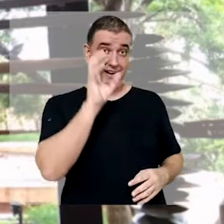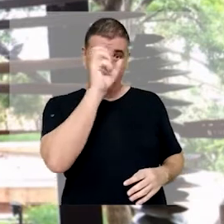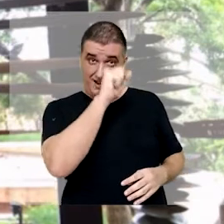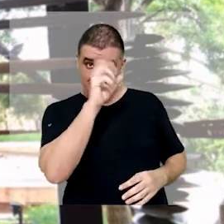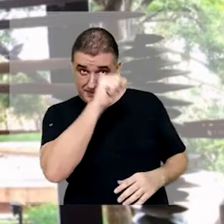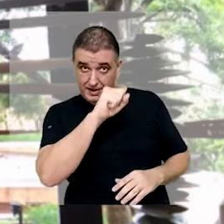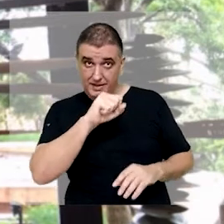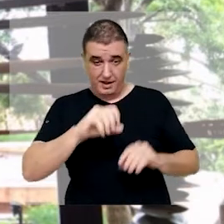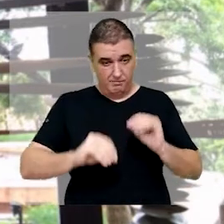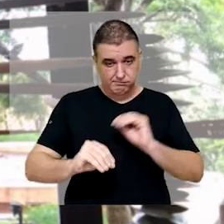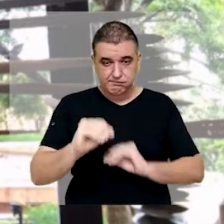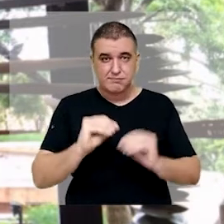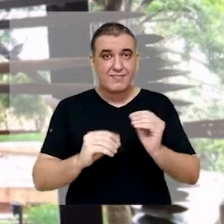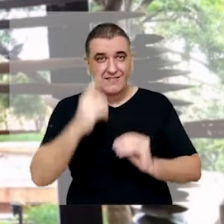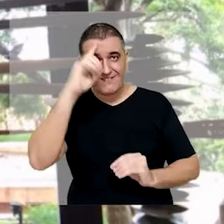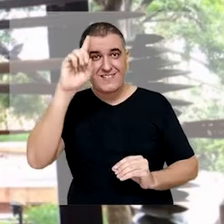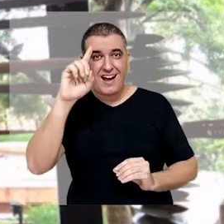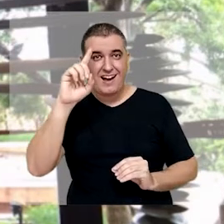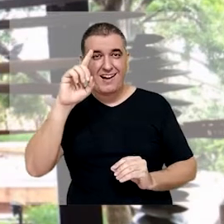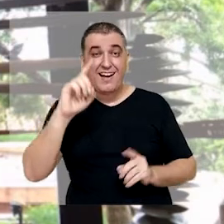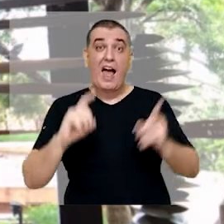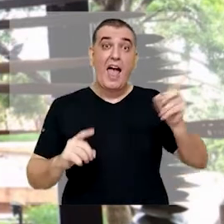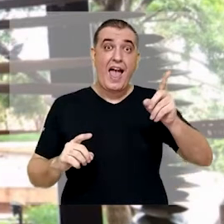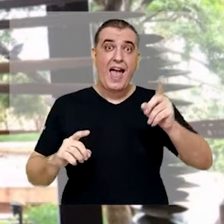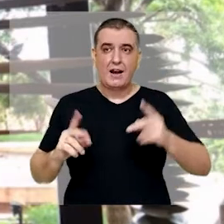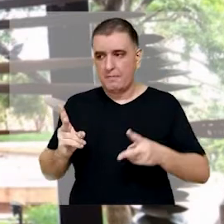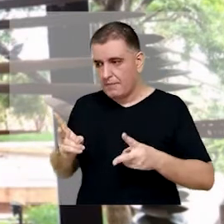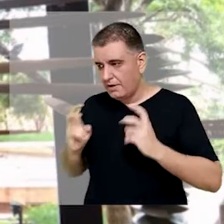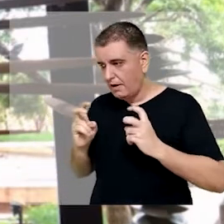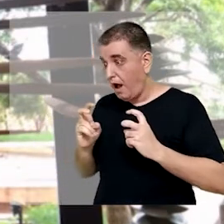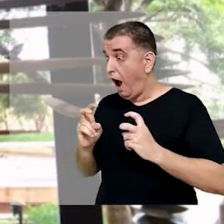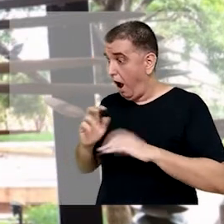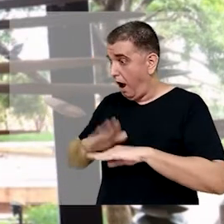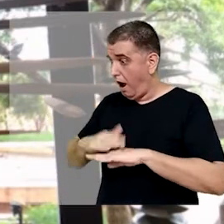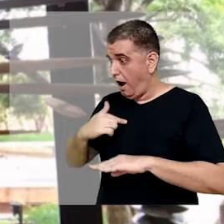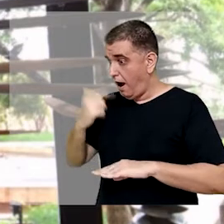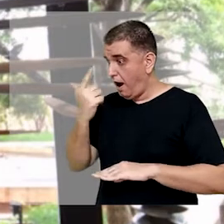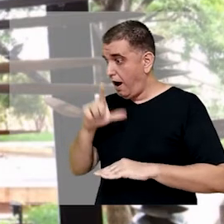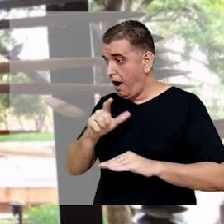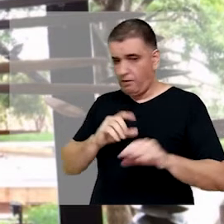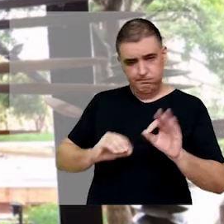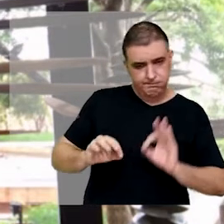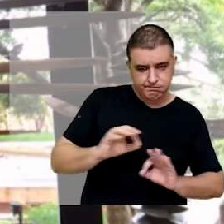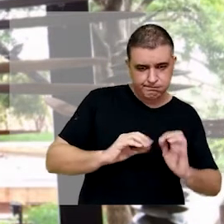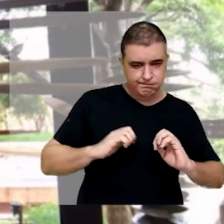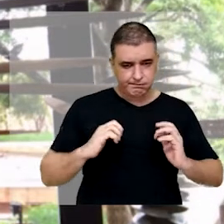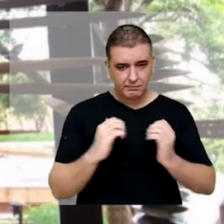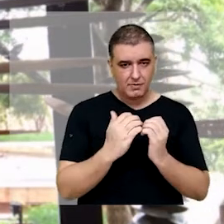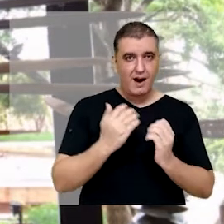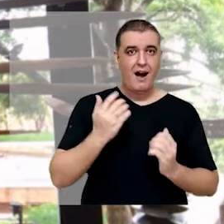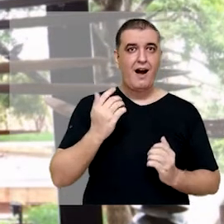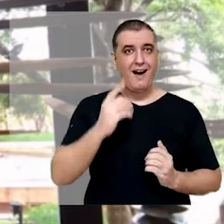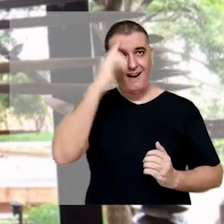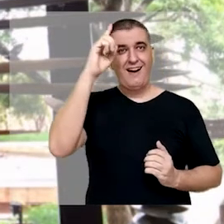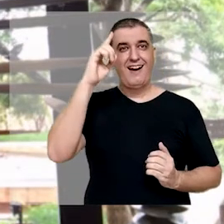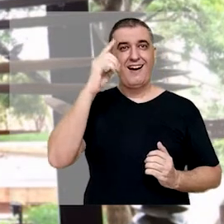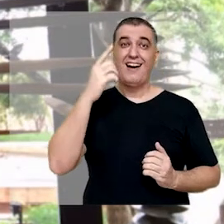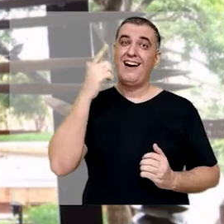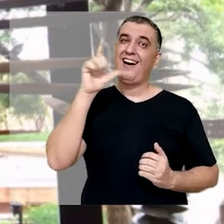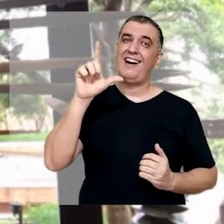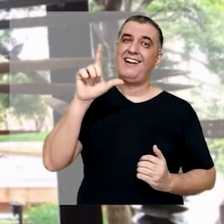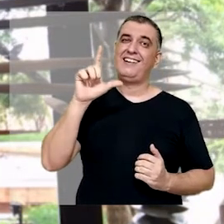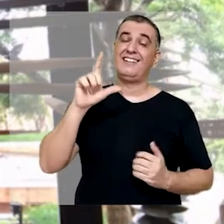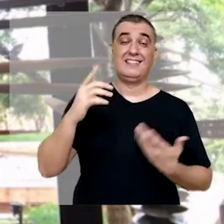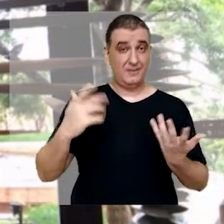né? Em criar, sem críticas, onde tudo dá certo para